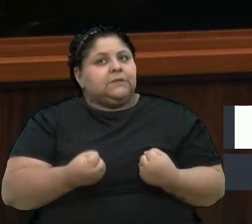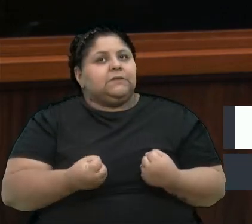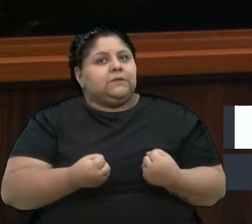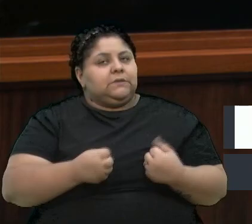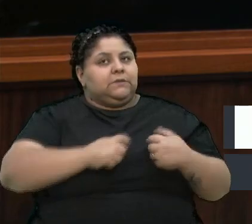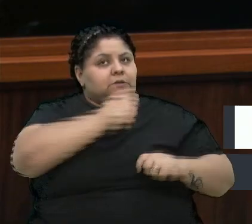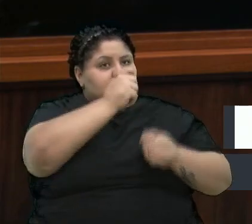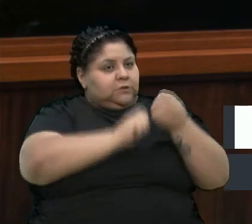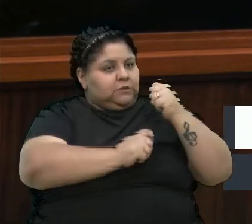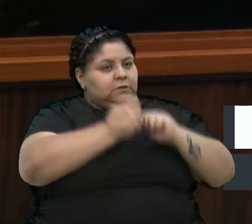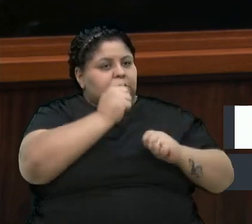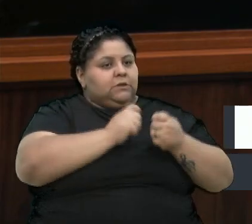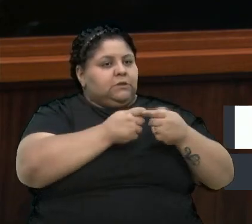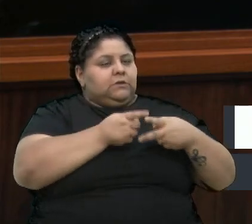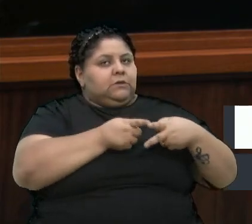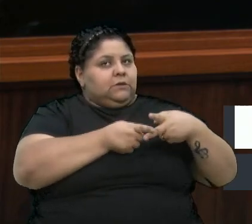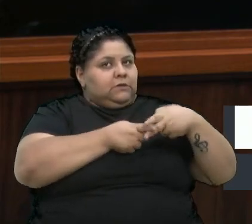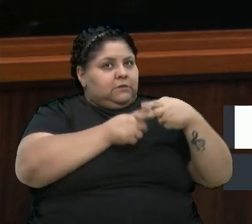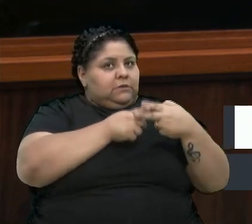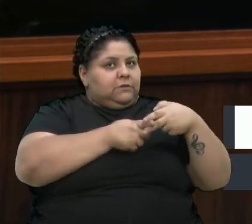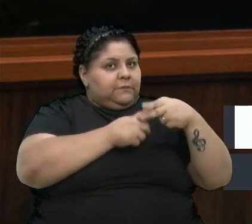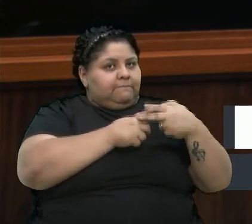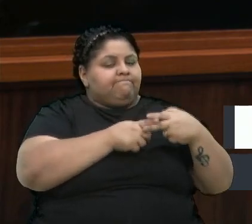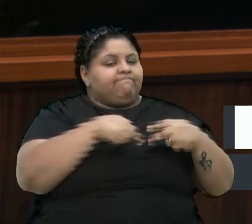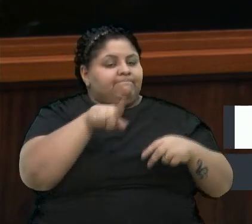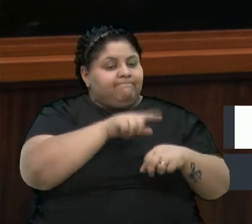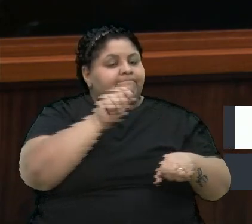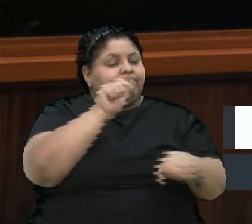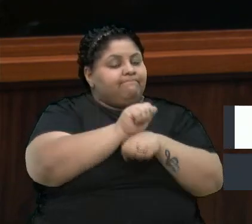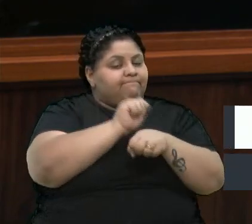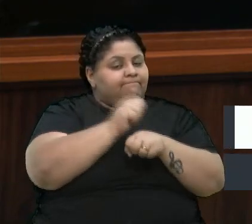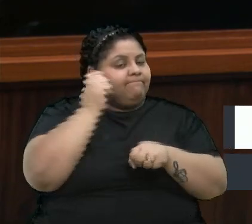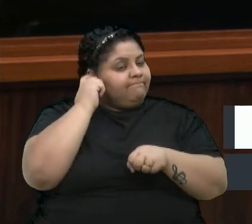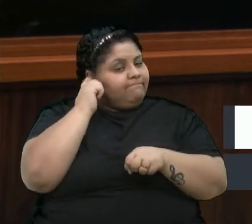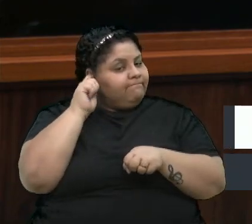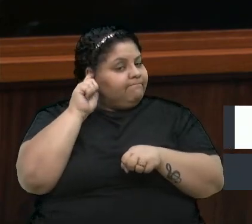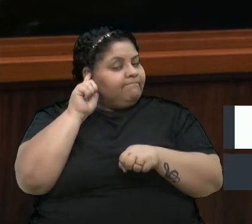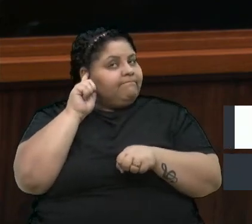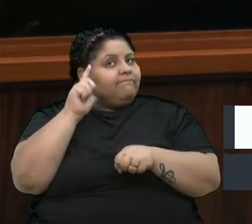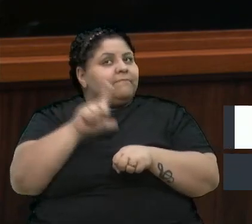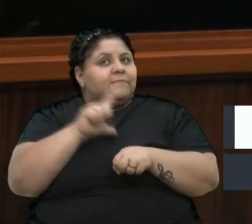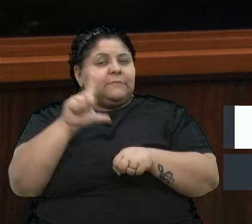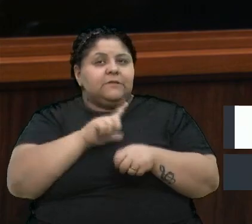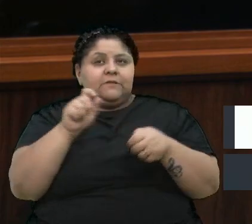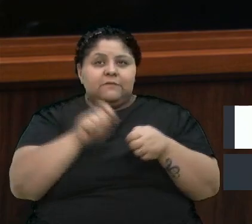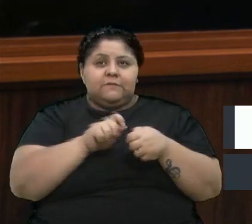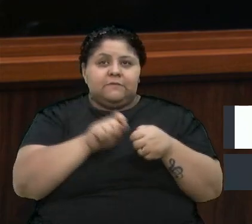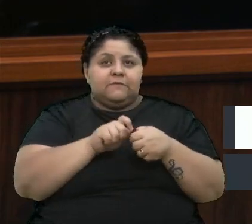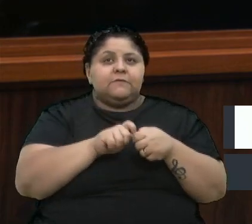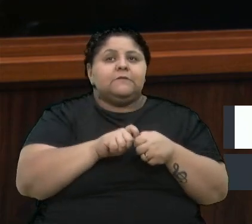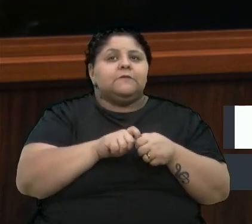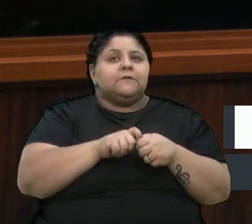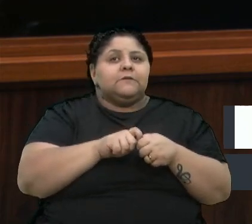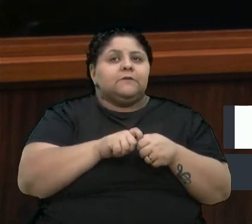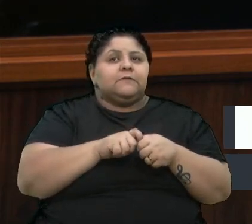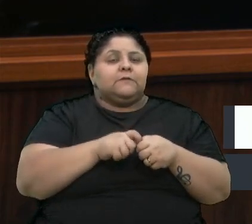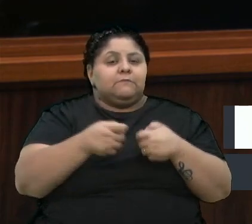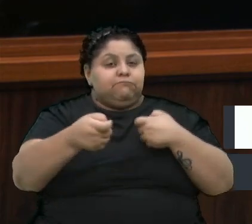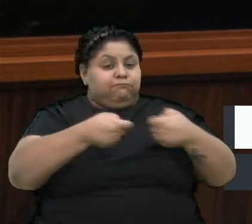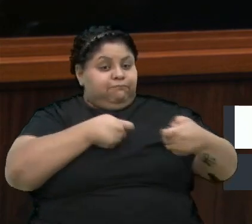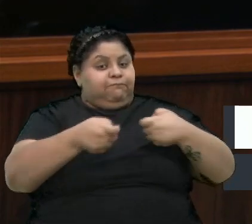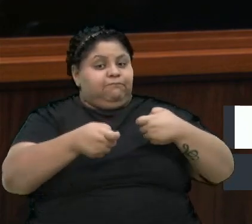indústria metalúrgica, que esperemos, né, que nós não tenhamos que ficar fazendo munições mais para guerra alguma, como